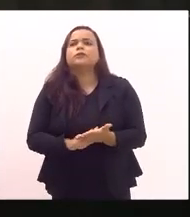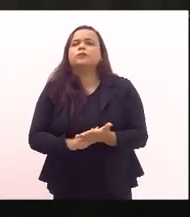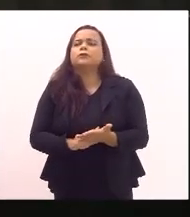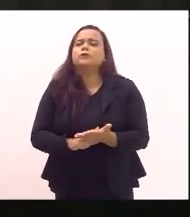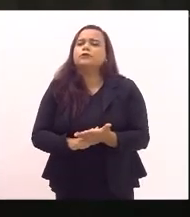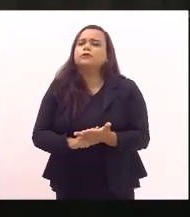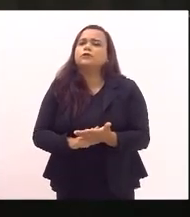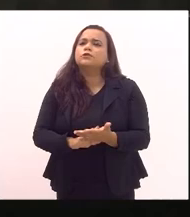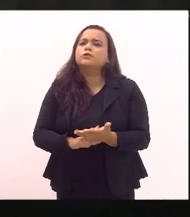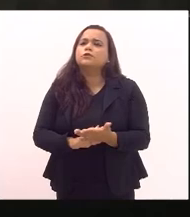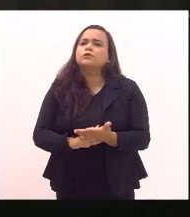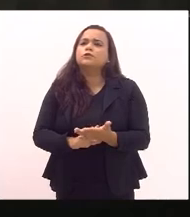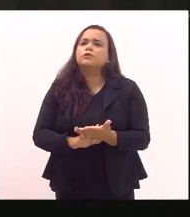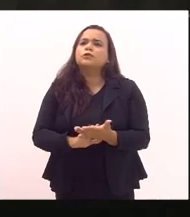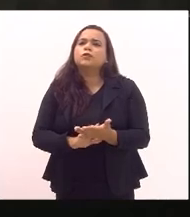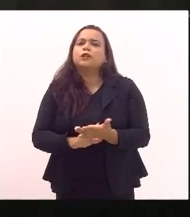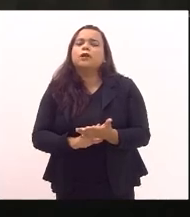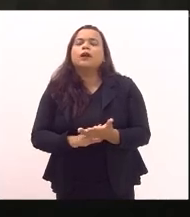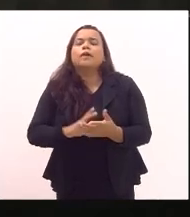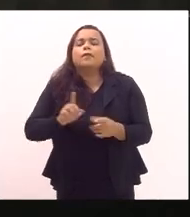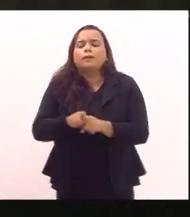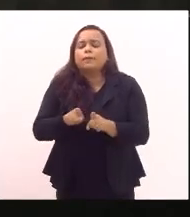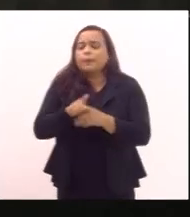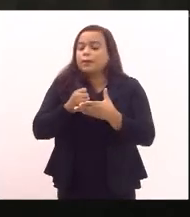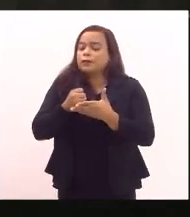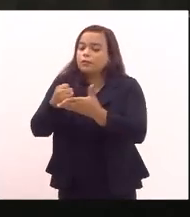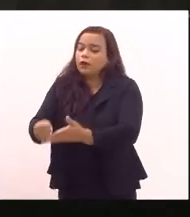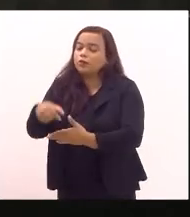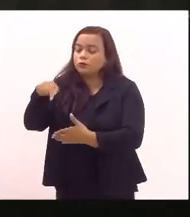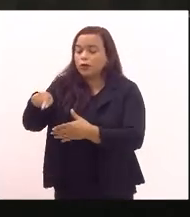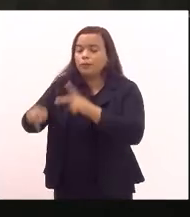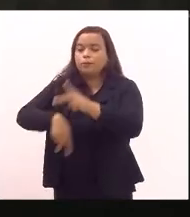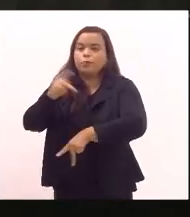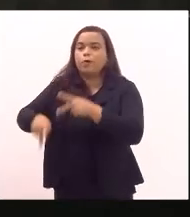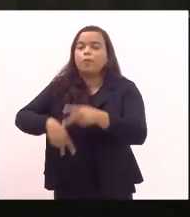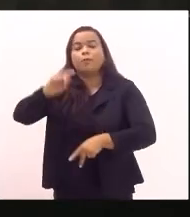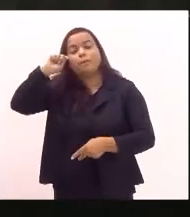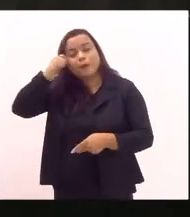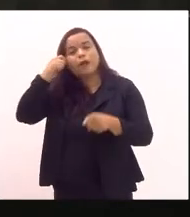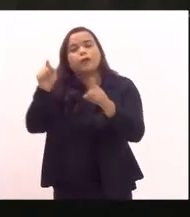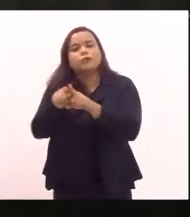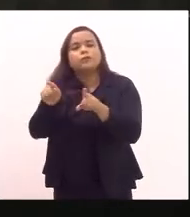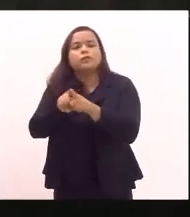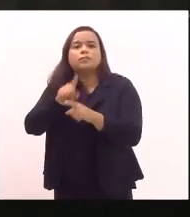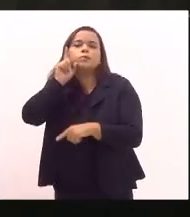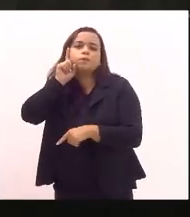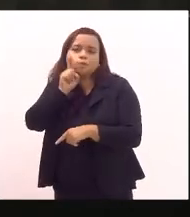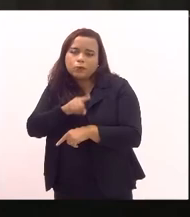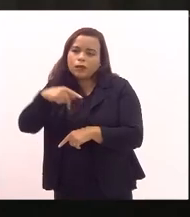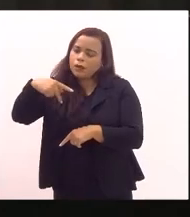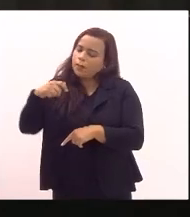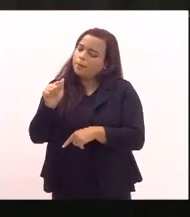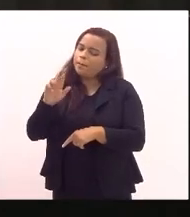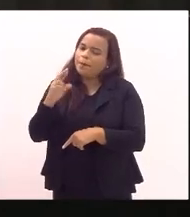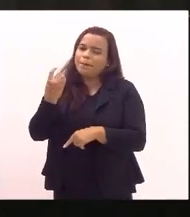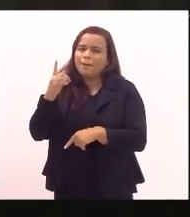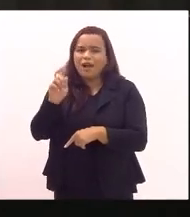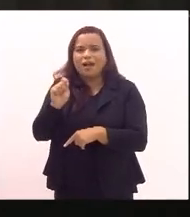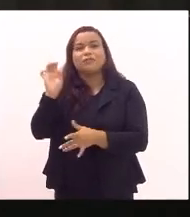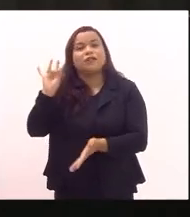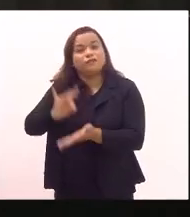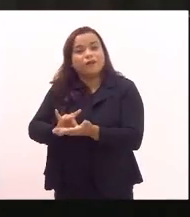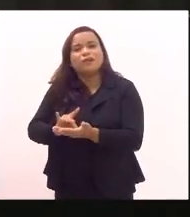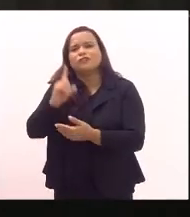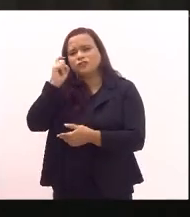traz para a população preta e parda uma realidade bem dura nós discutimos hoje pela manhã por exemplo